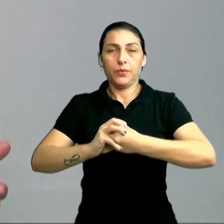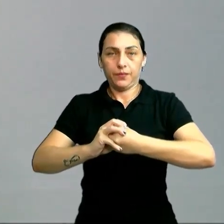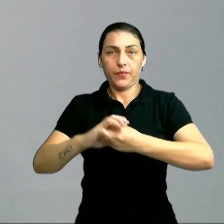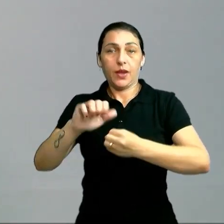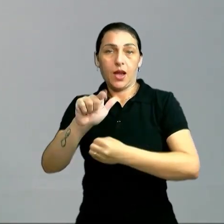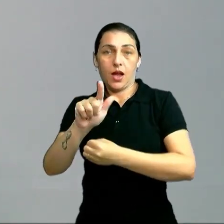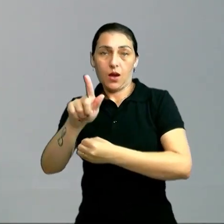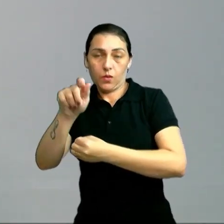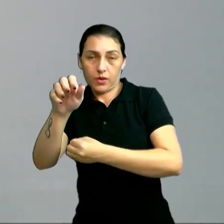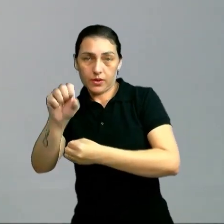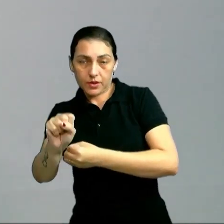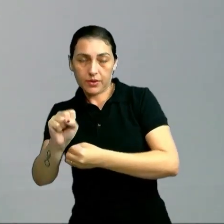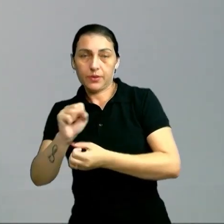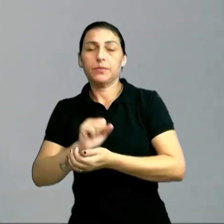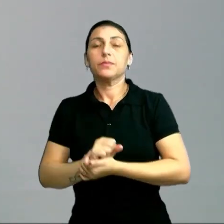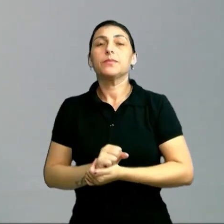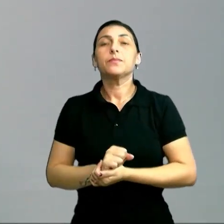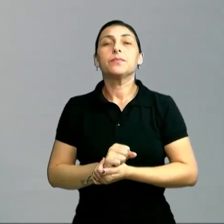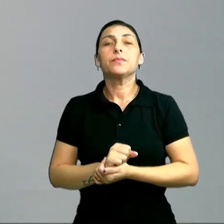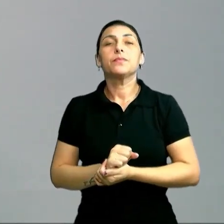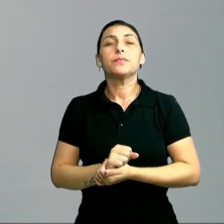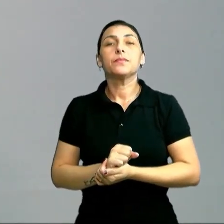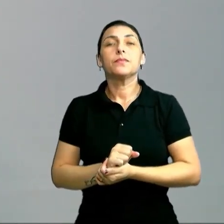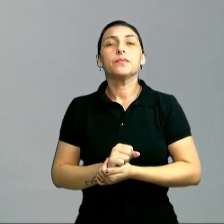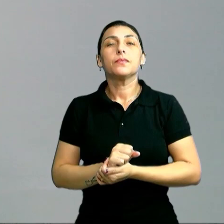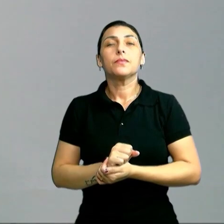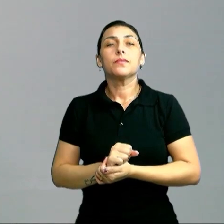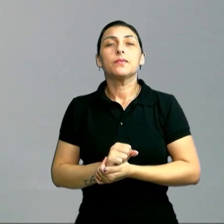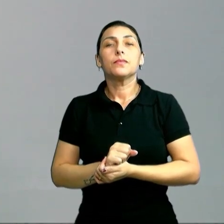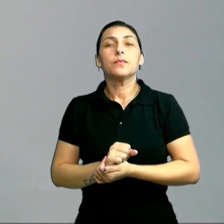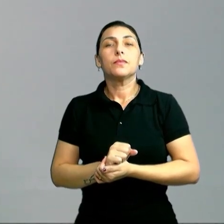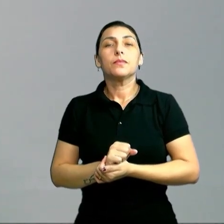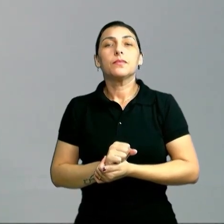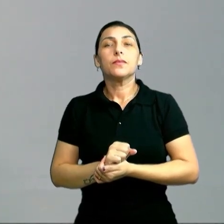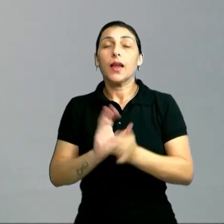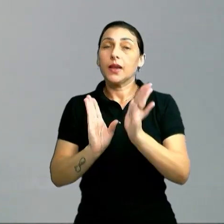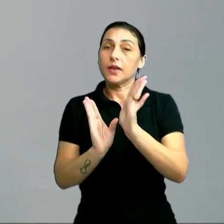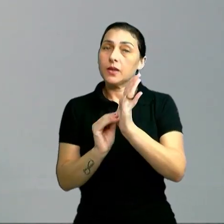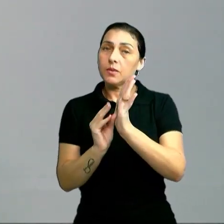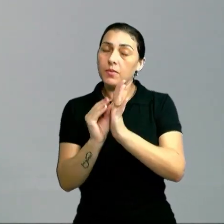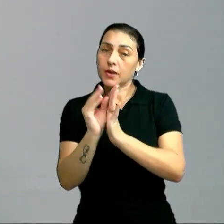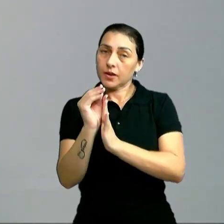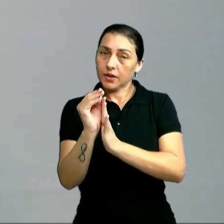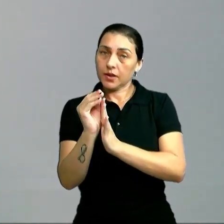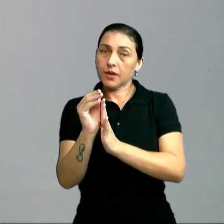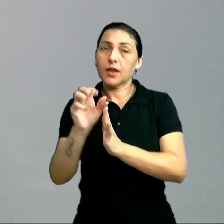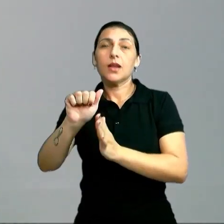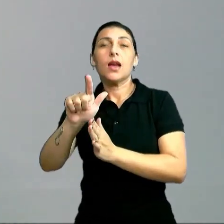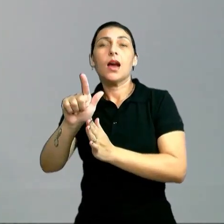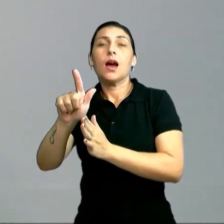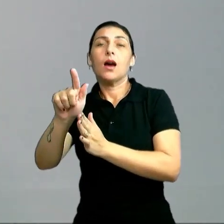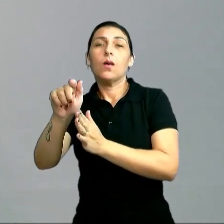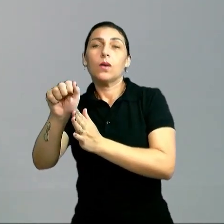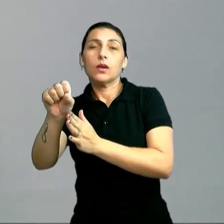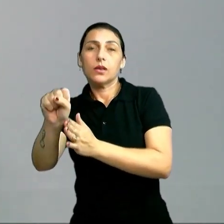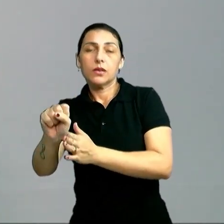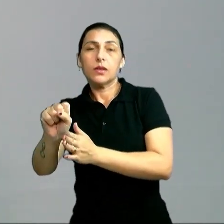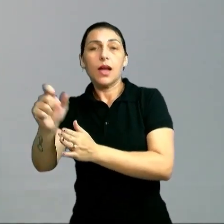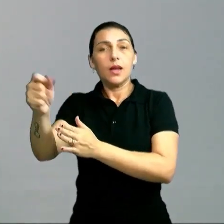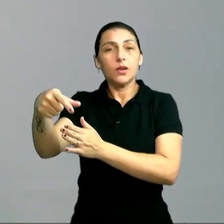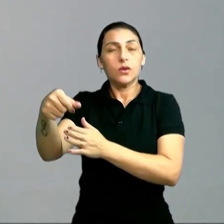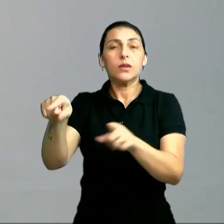as algas azuis, e o reino das bactérias e das algas azuis. Ok?